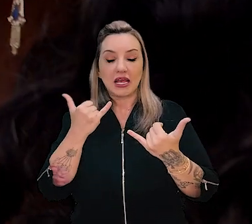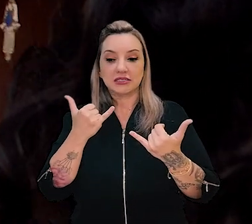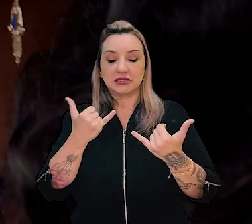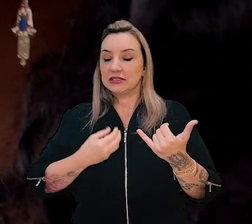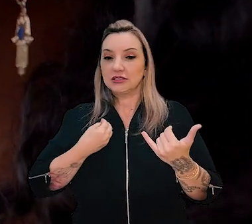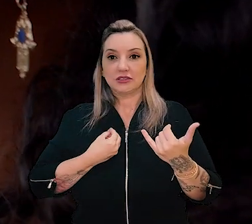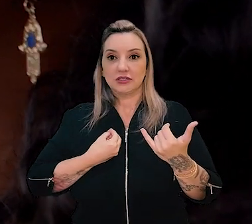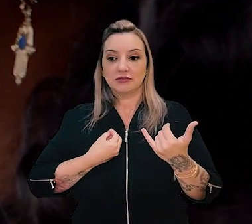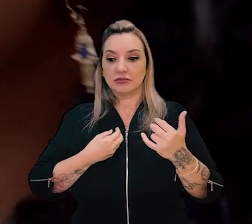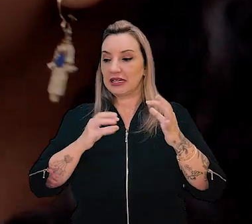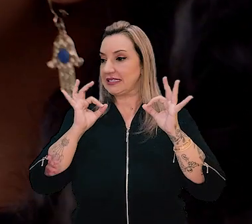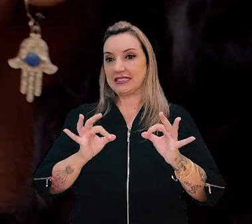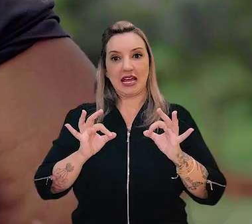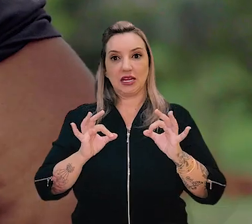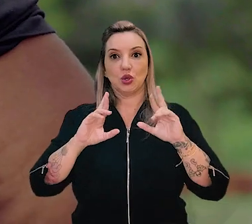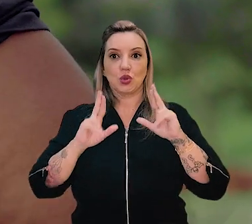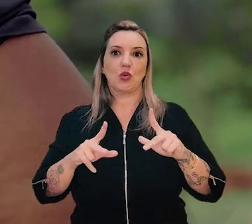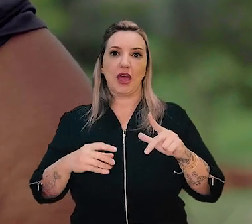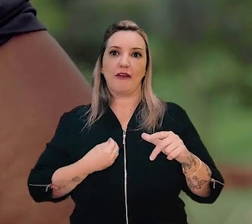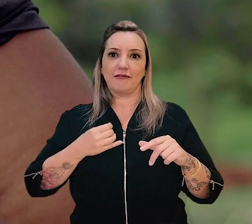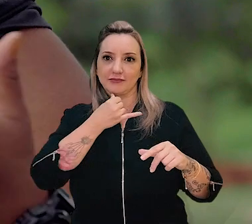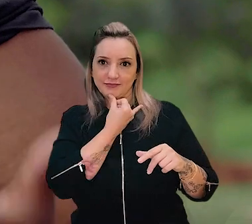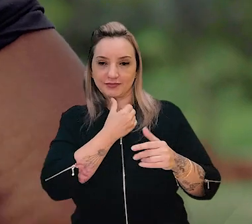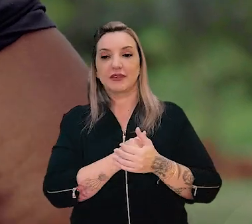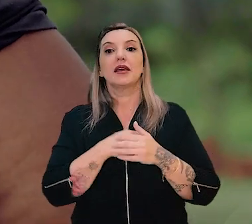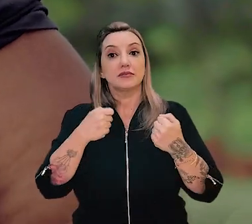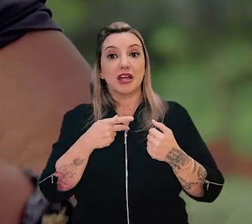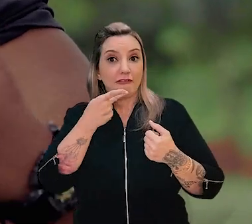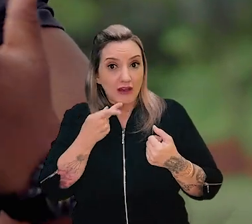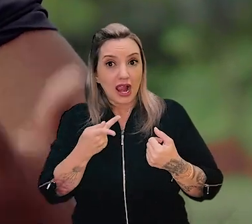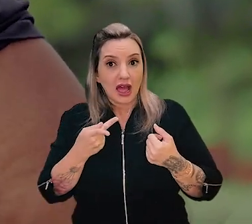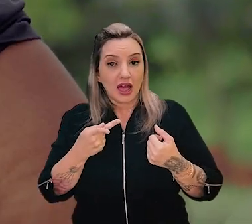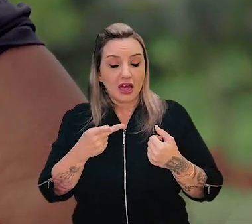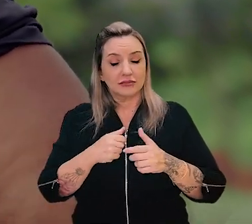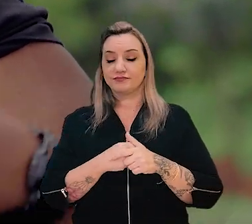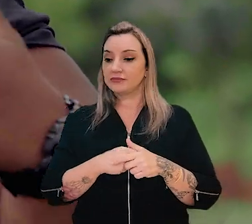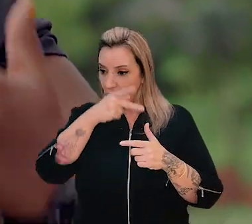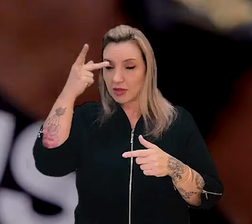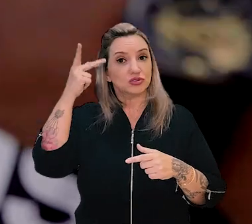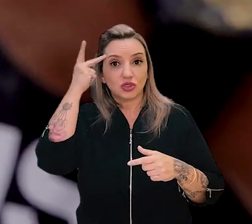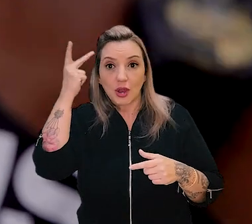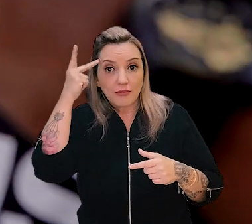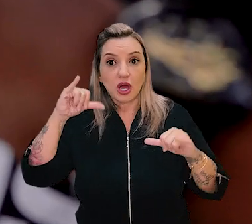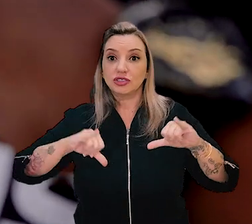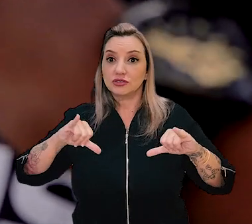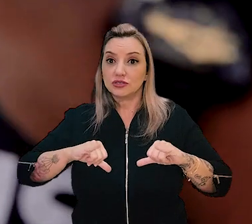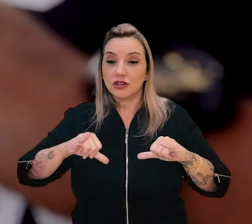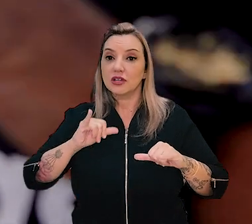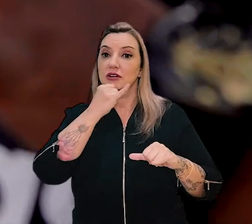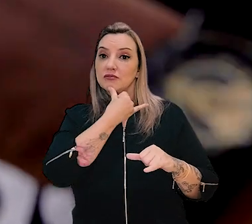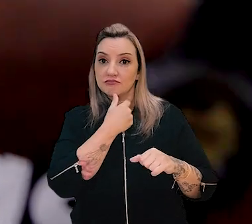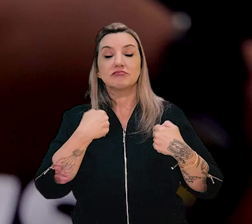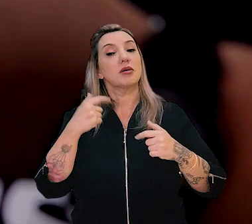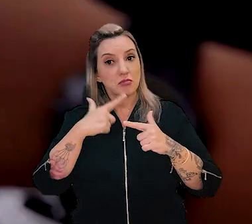isso. Porque não é certo ficar triste. Então, a gente precisa falar para normalizar que as pessoas ficam tristes, as pessoas sofrem, a gente precisa aprender a lidar